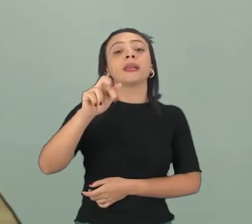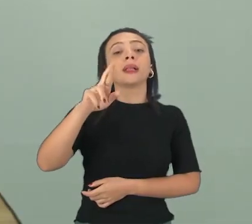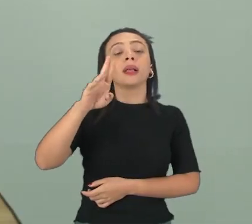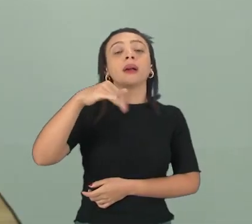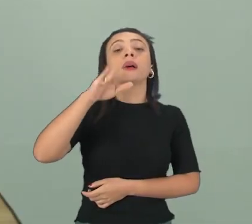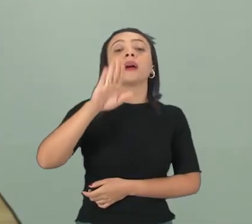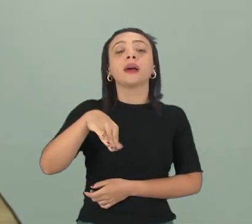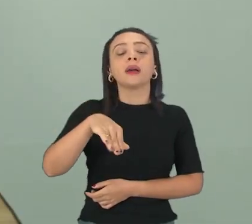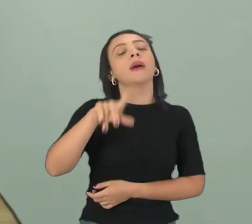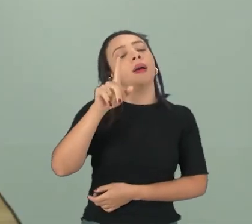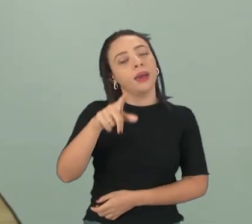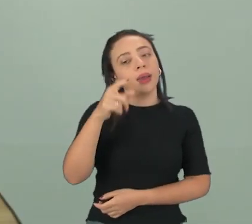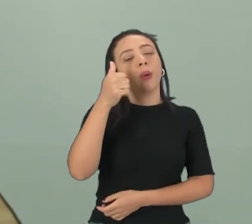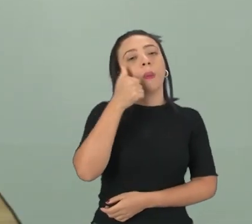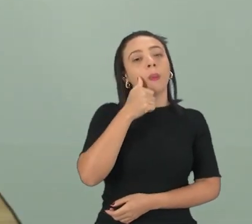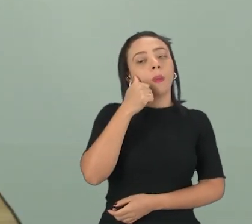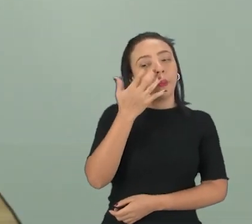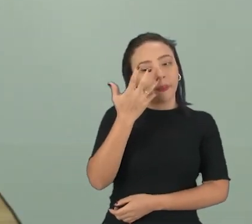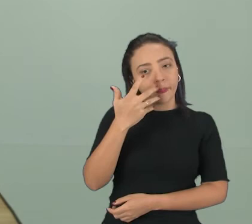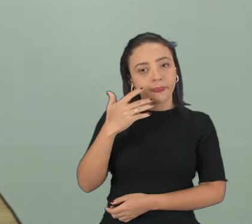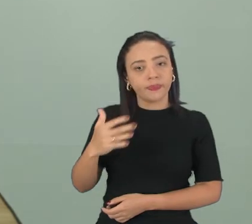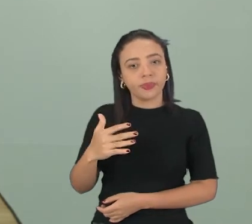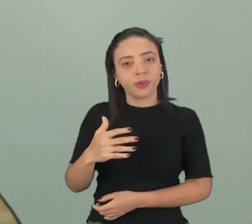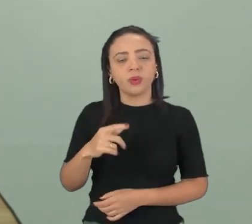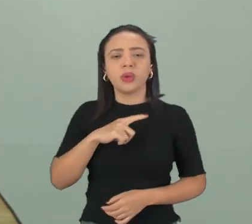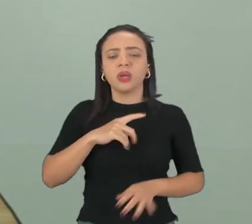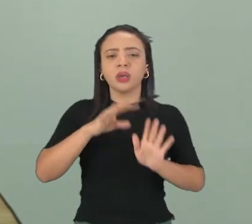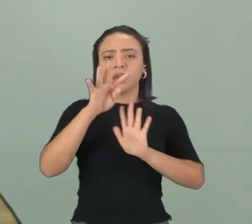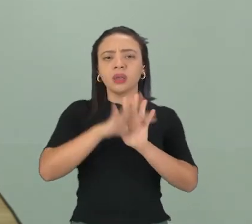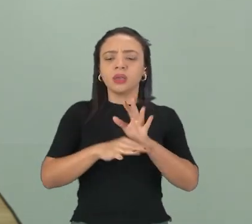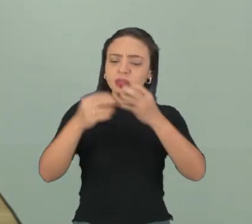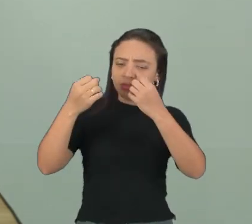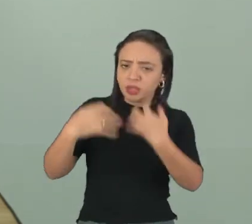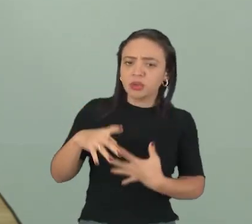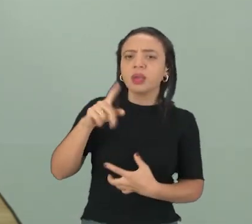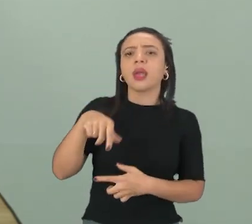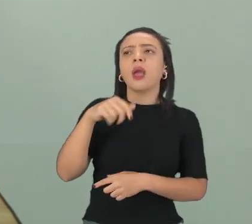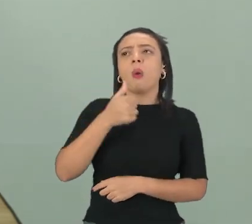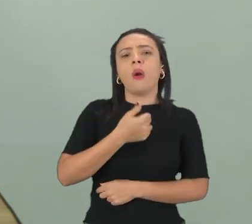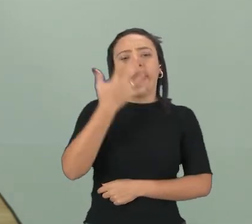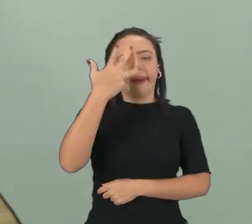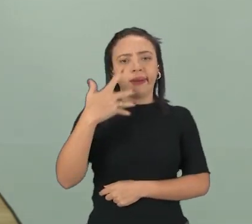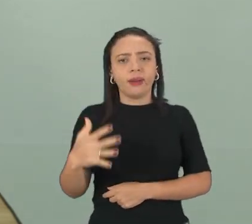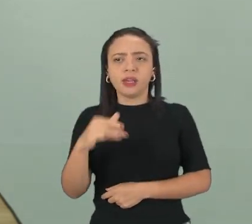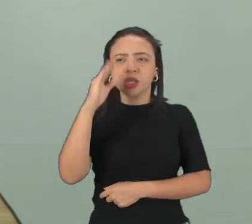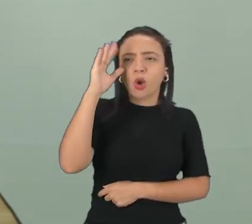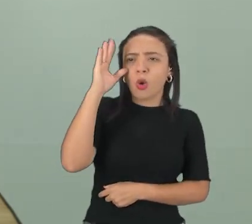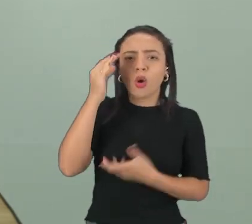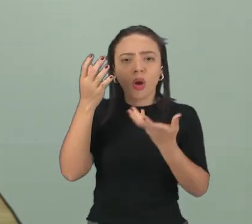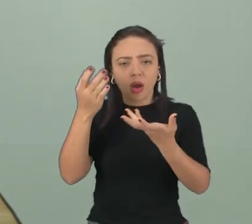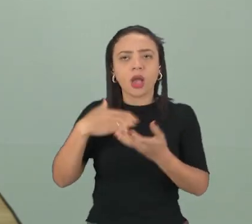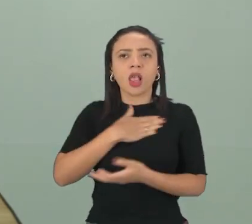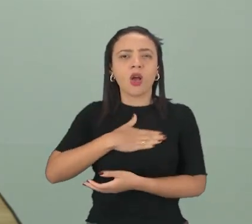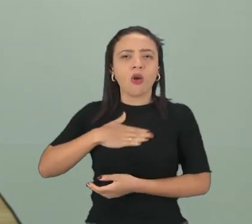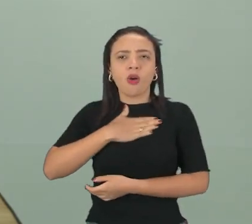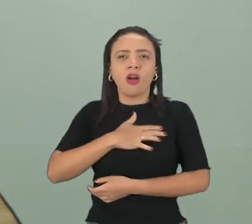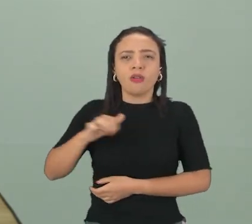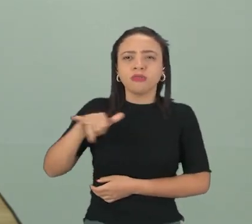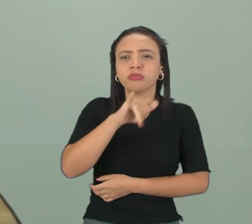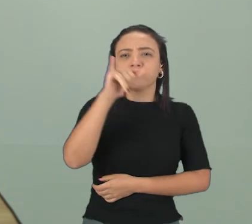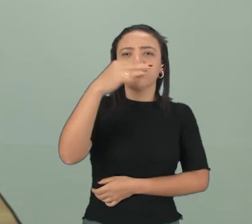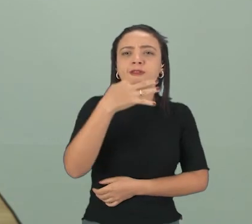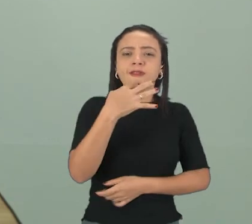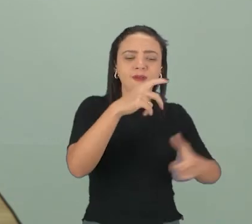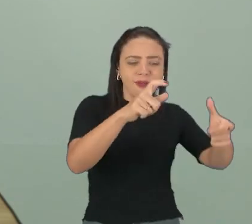com esse texto, do que fala sobre ela, e fala que ela é curiosa, que ela gosta de viajar, de conhecer